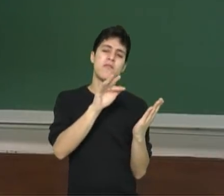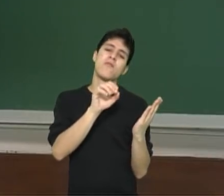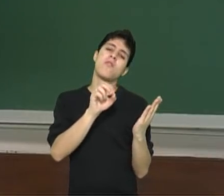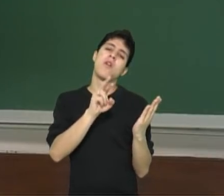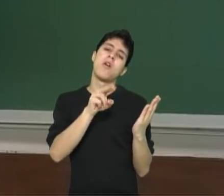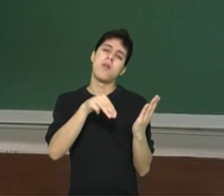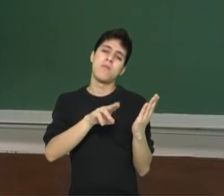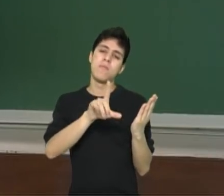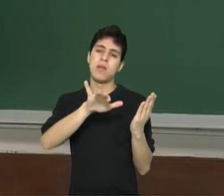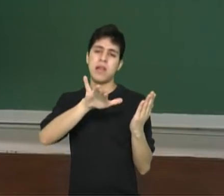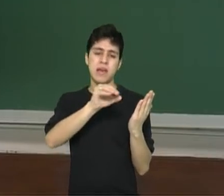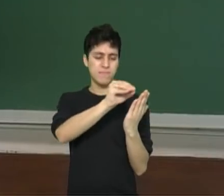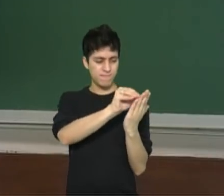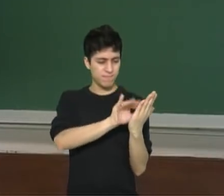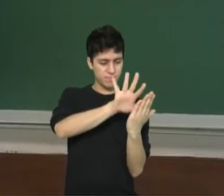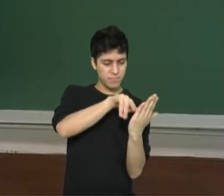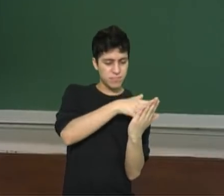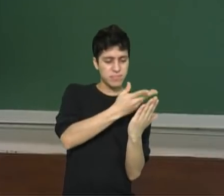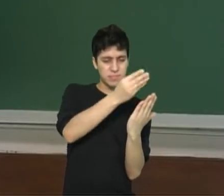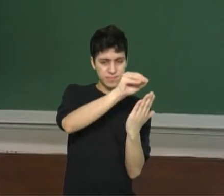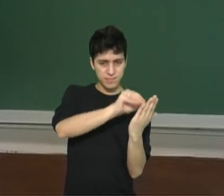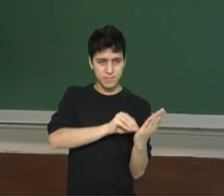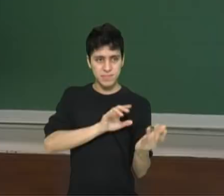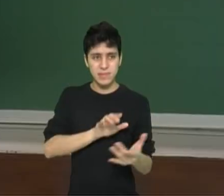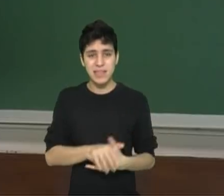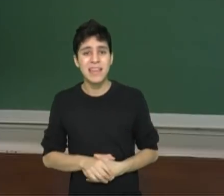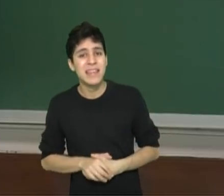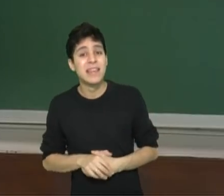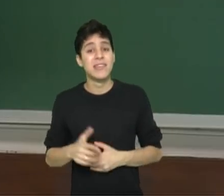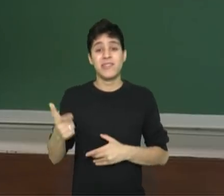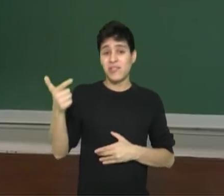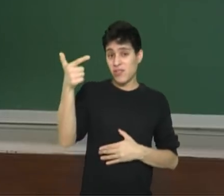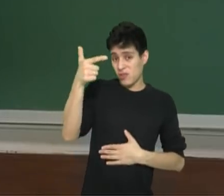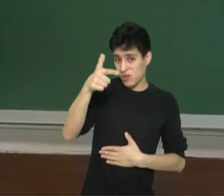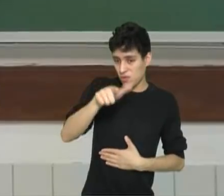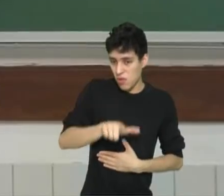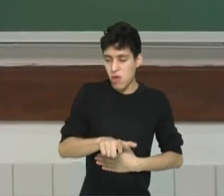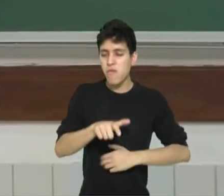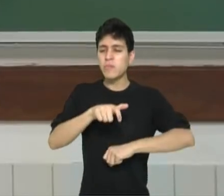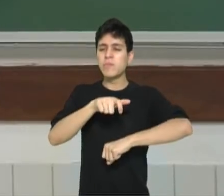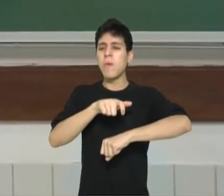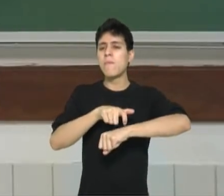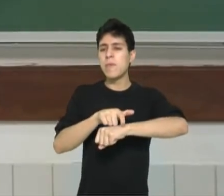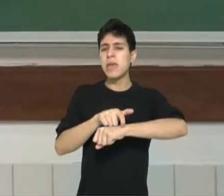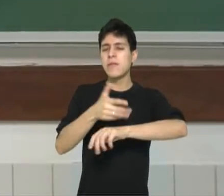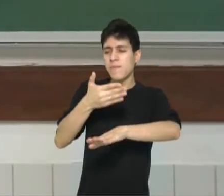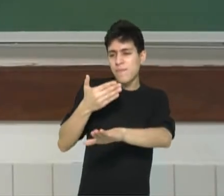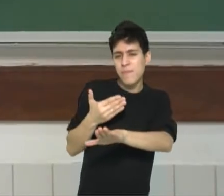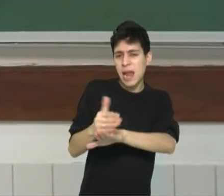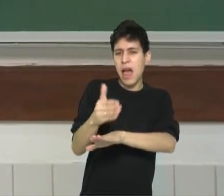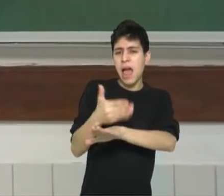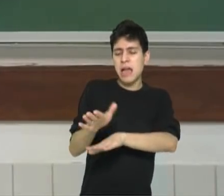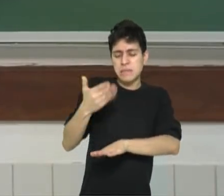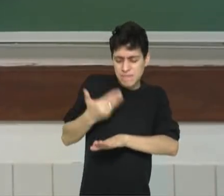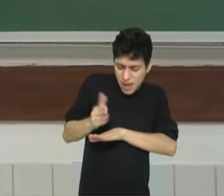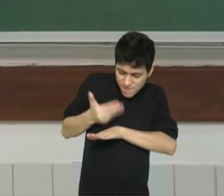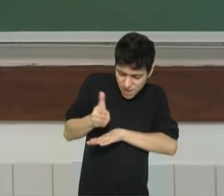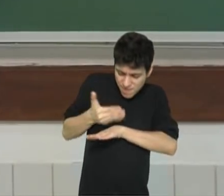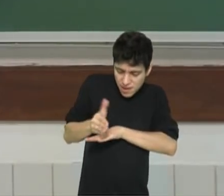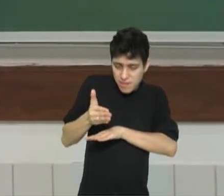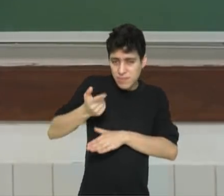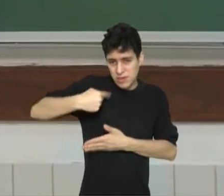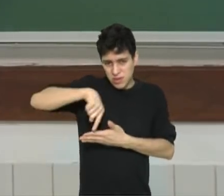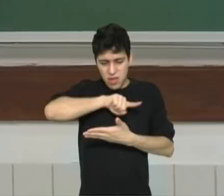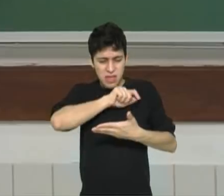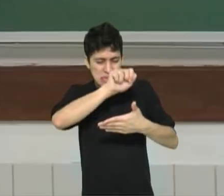né? E aí, novamente, é hora de praticar, né? Quando a gente refaz exercícios, fica muito